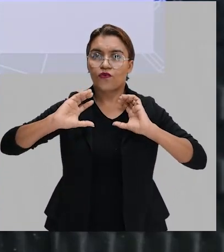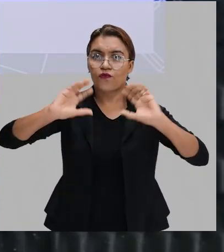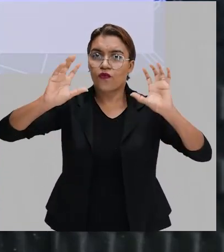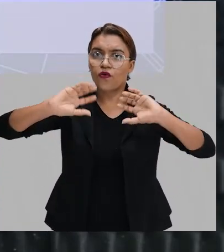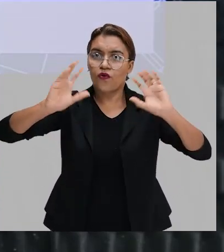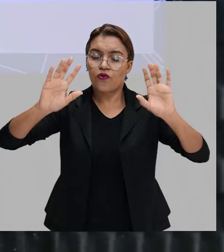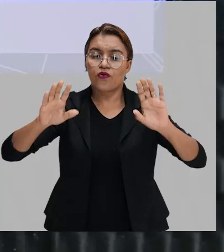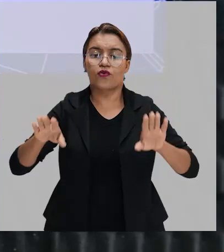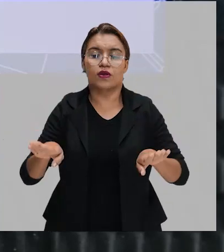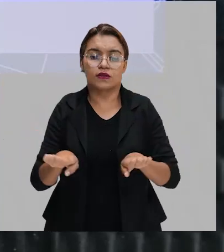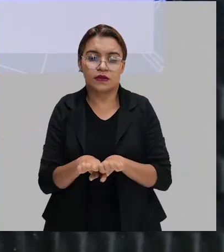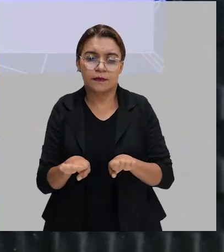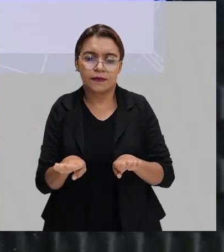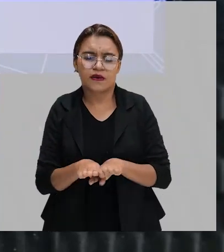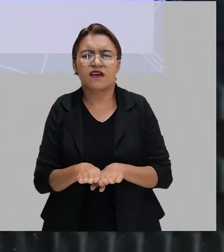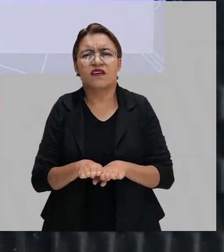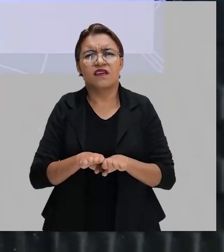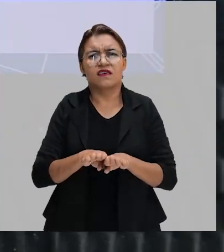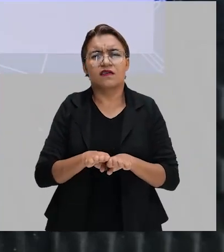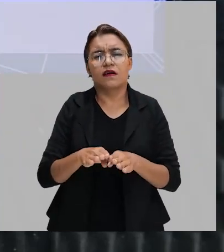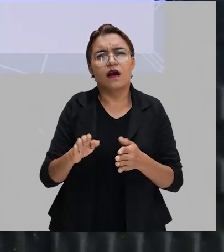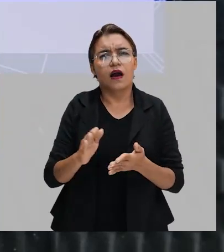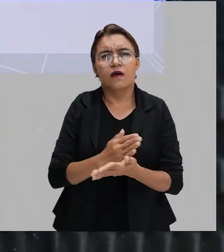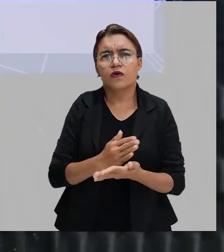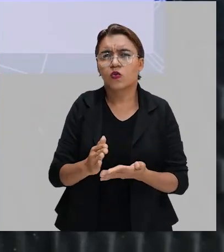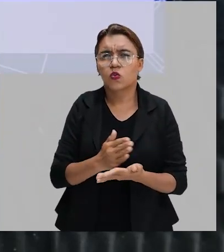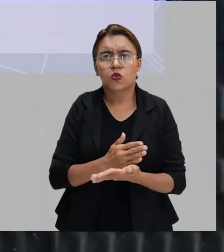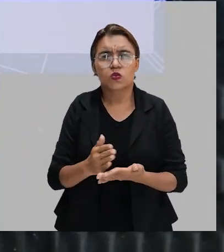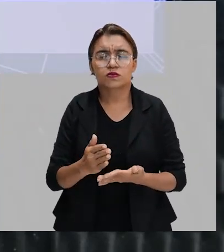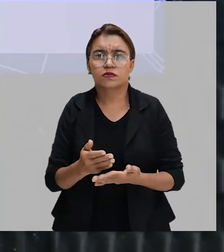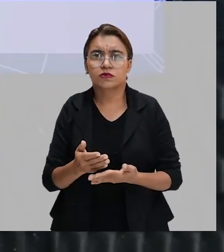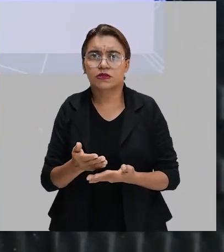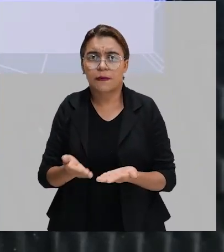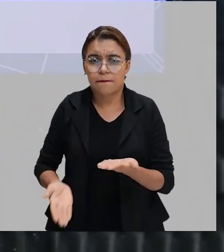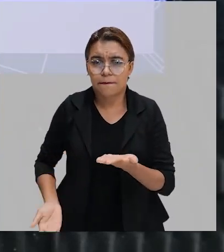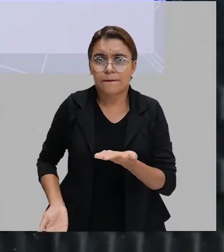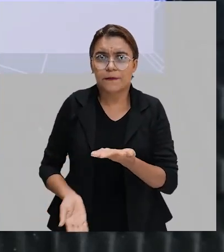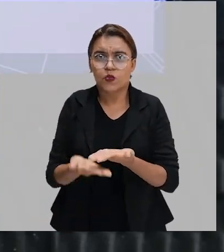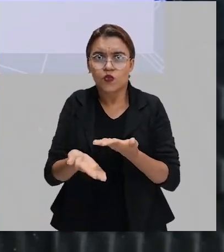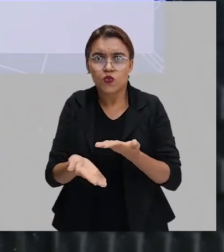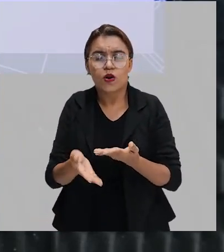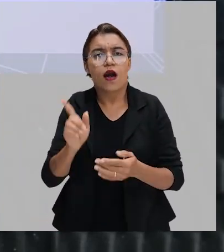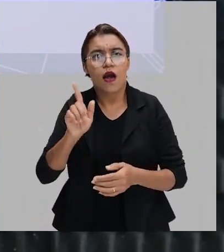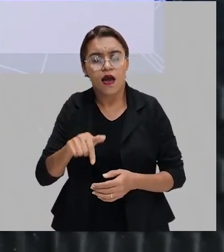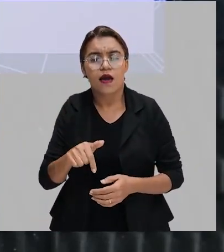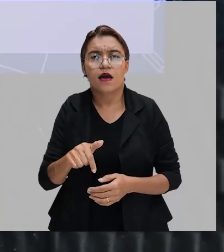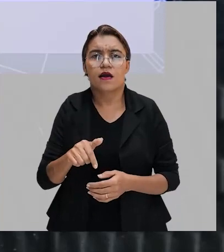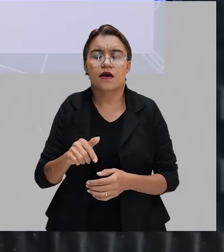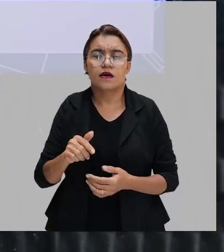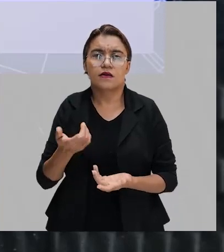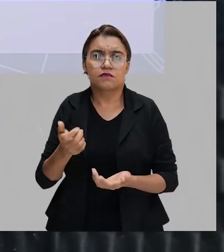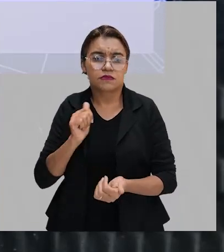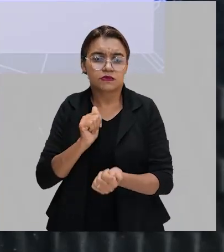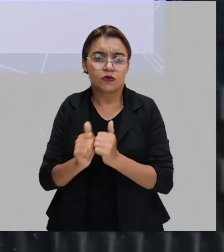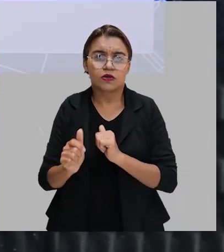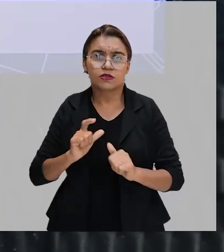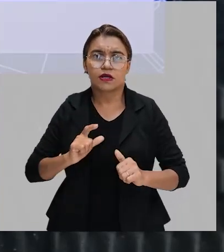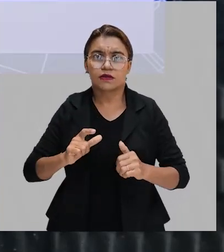o vôlei, badminton, o que mais? Biribol, que são esportes ali que acontecem ali com a divisão de uma